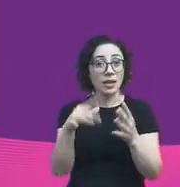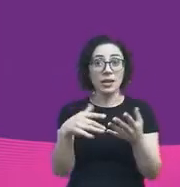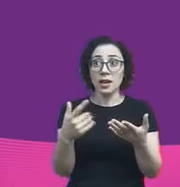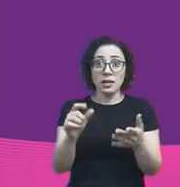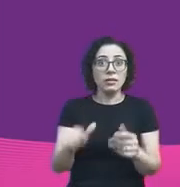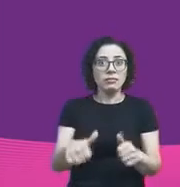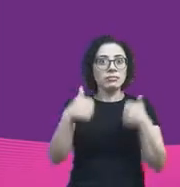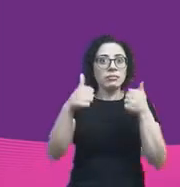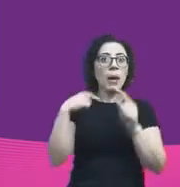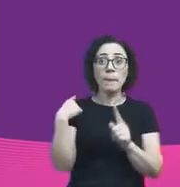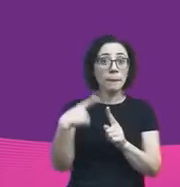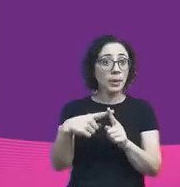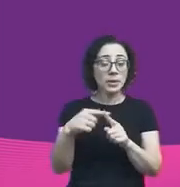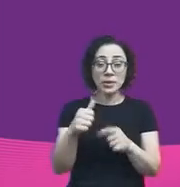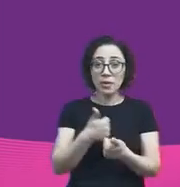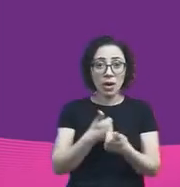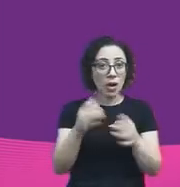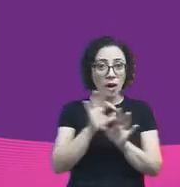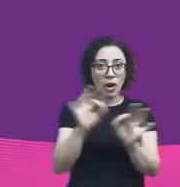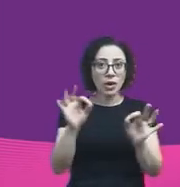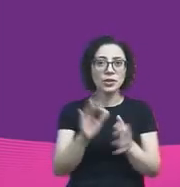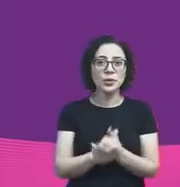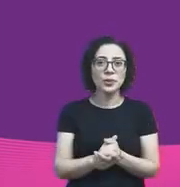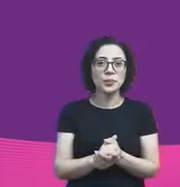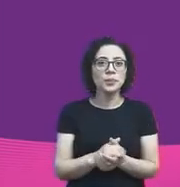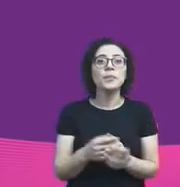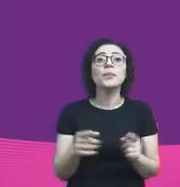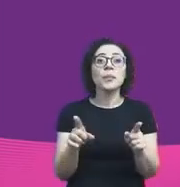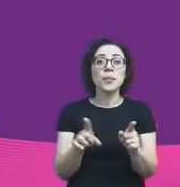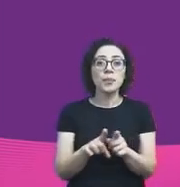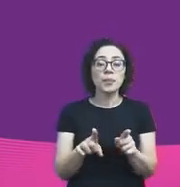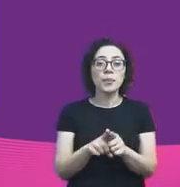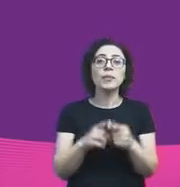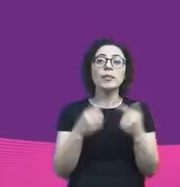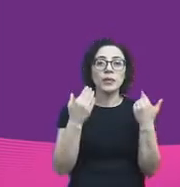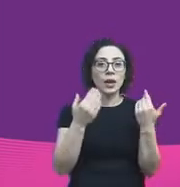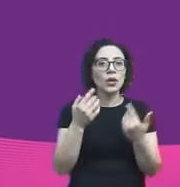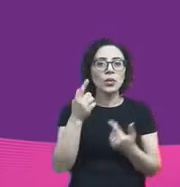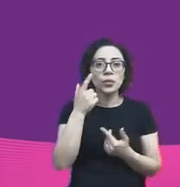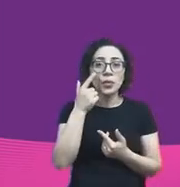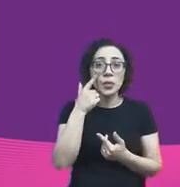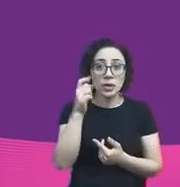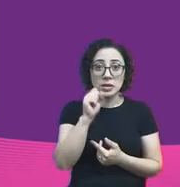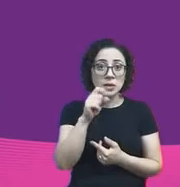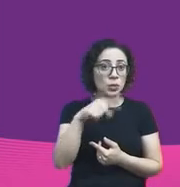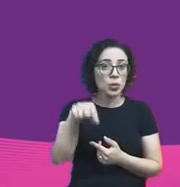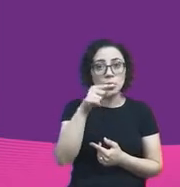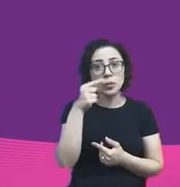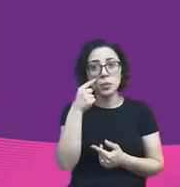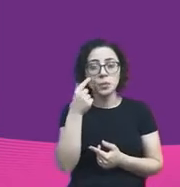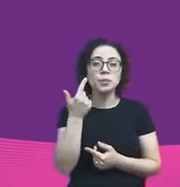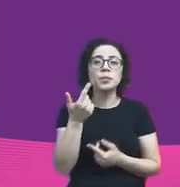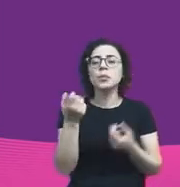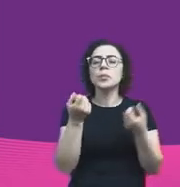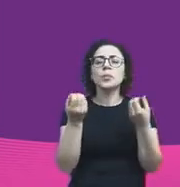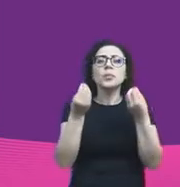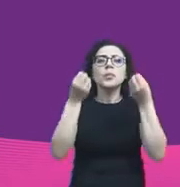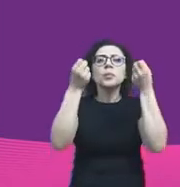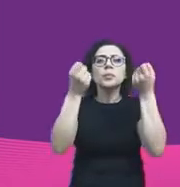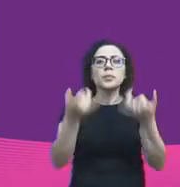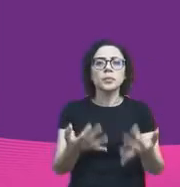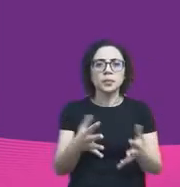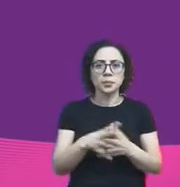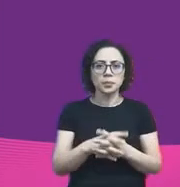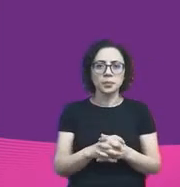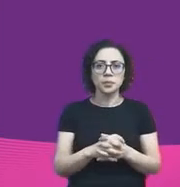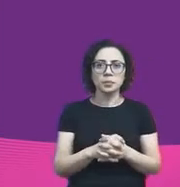verem, eu vou trazer aqui o áudio, vamos ver se fica, se todo mundo consegue ouvir, que é o que eles dizem, tá? Opa,